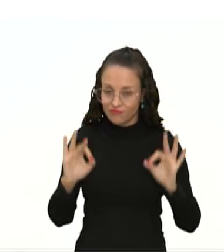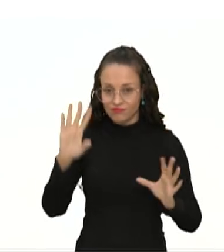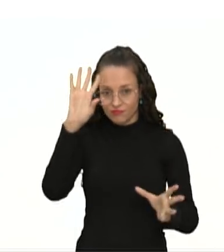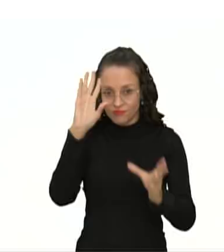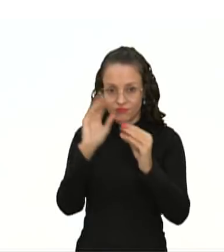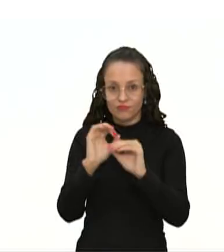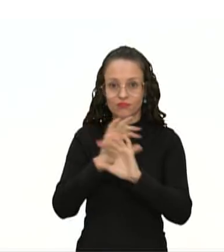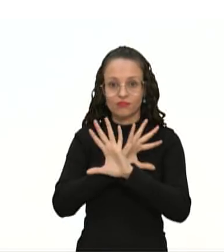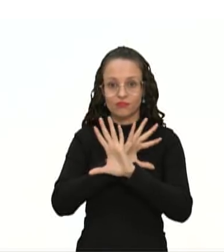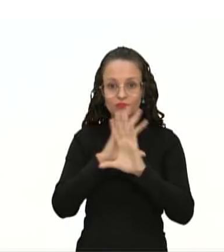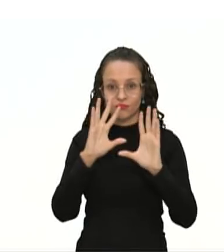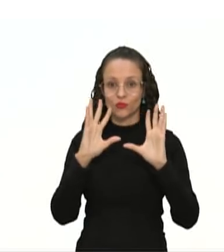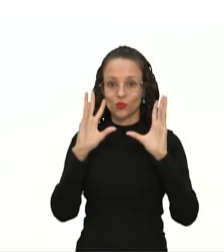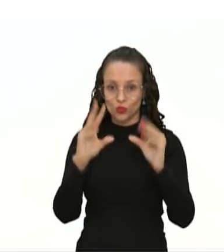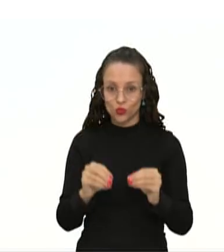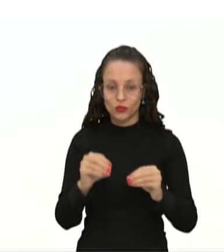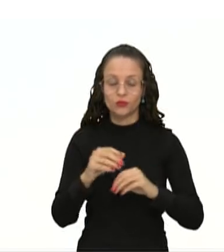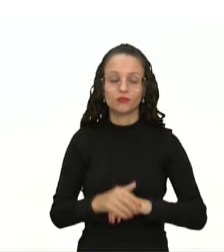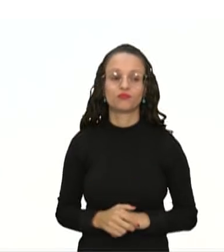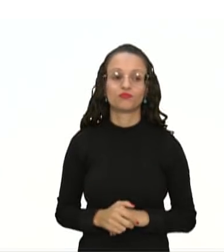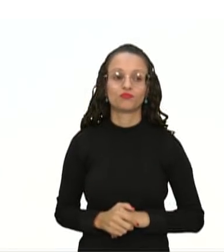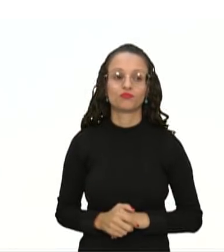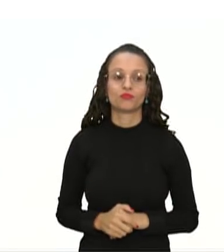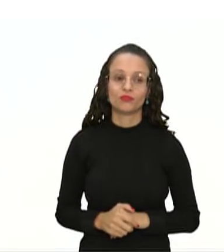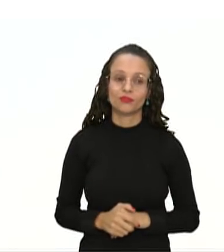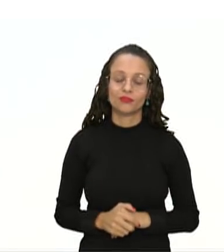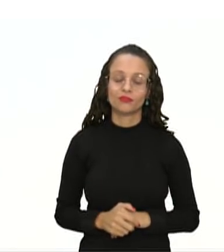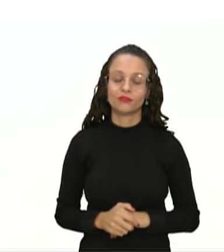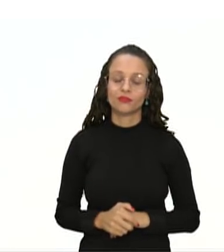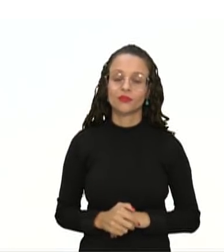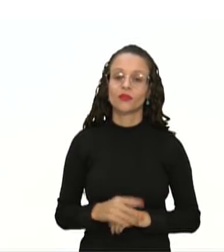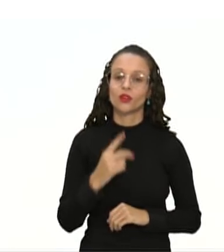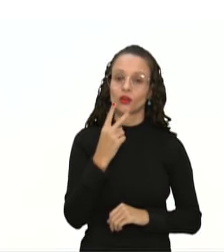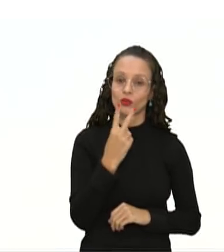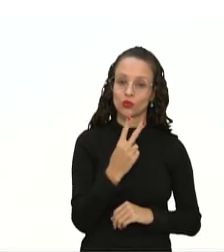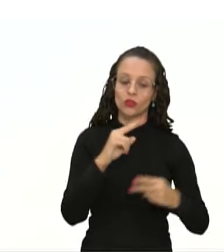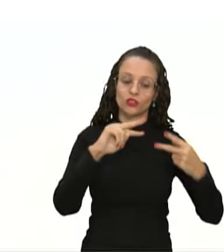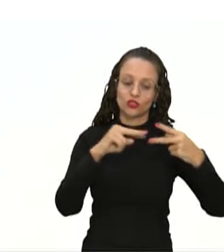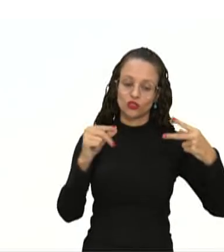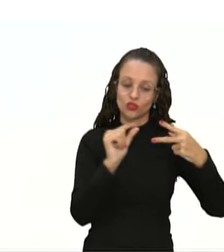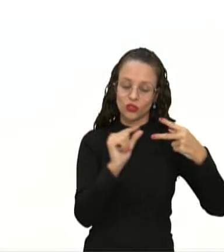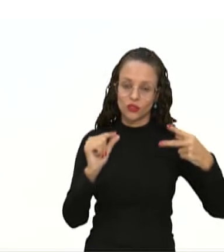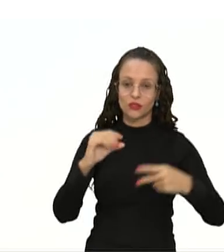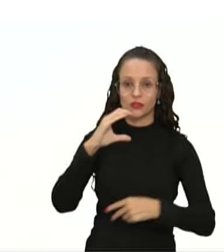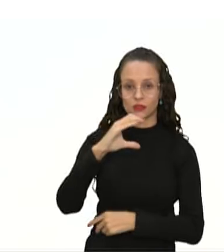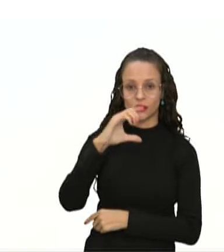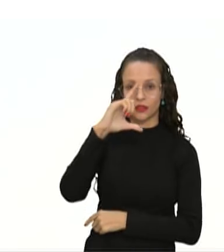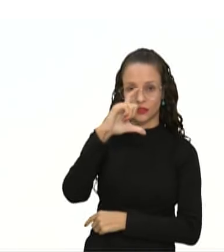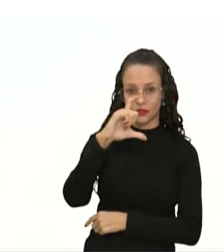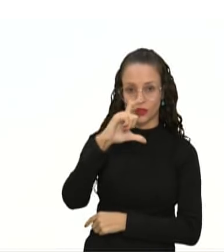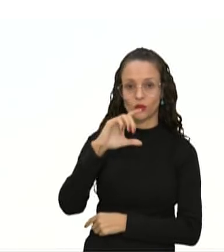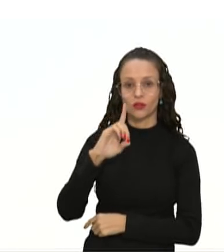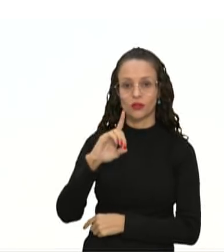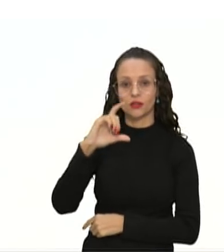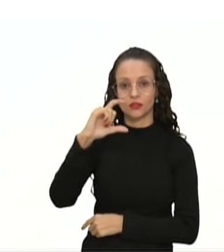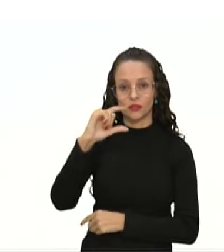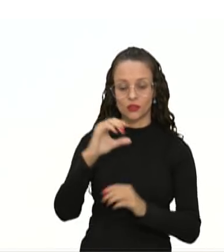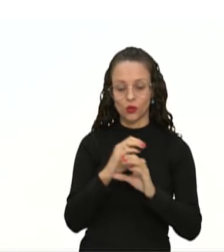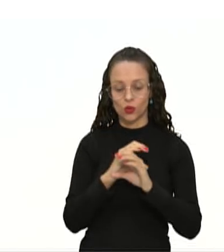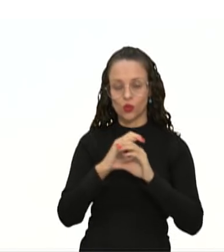tudo. Consideremos 2 pares de genes, Czão, Dzão, Czinho, Dzinho, durante a